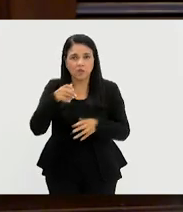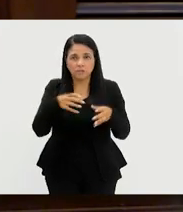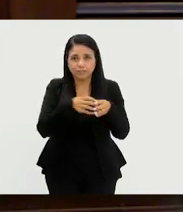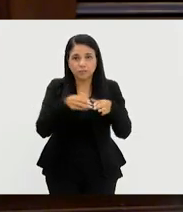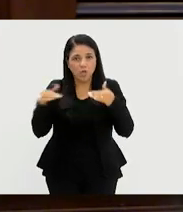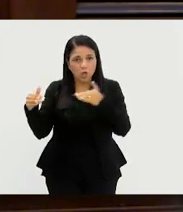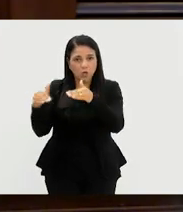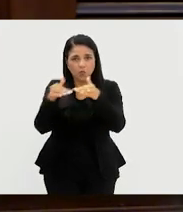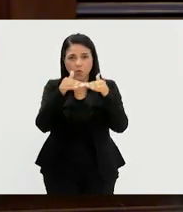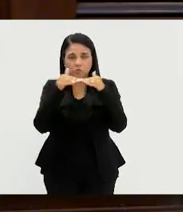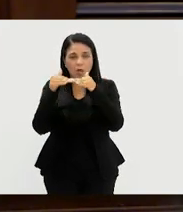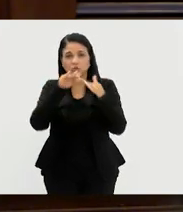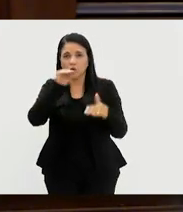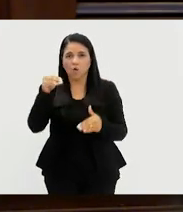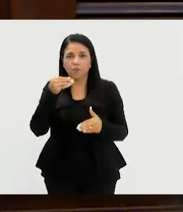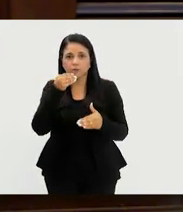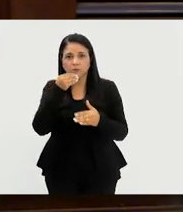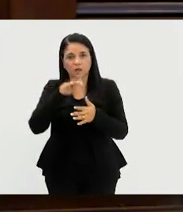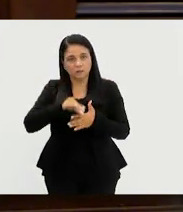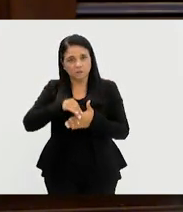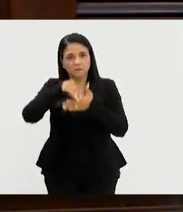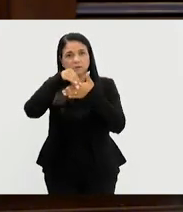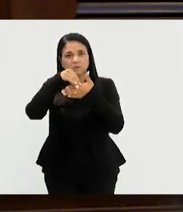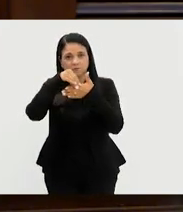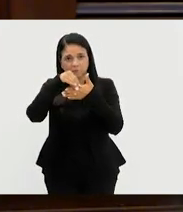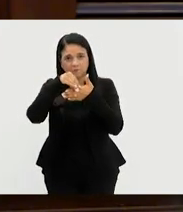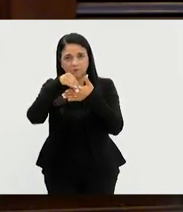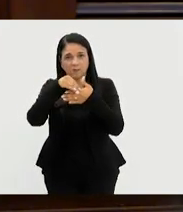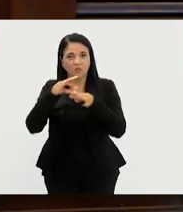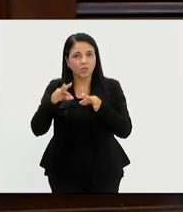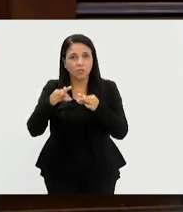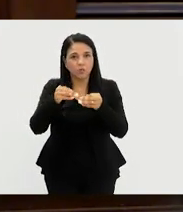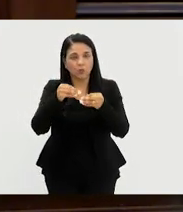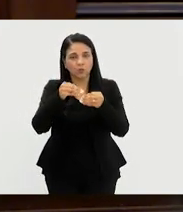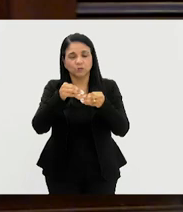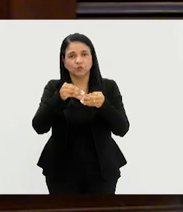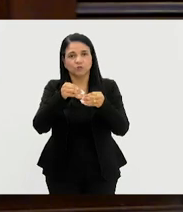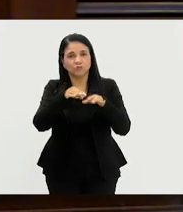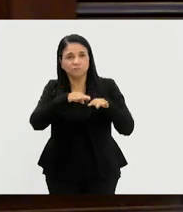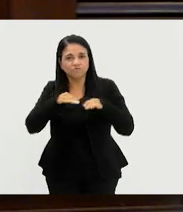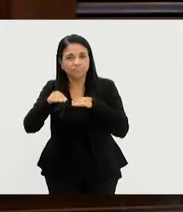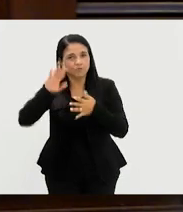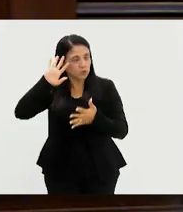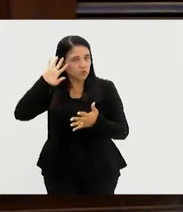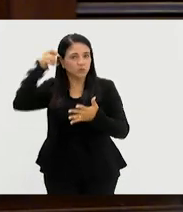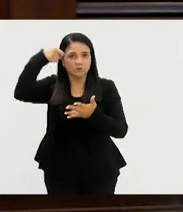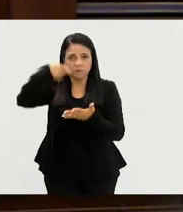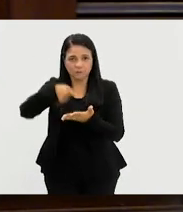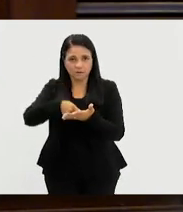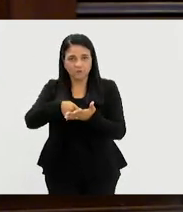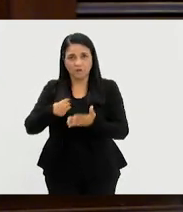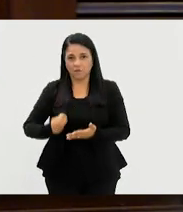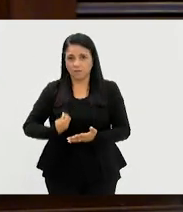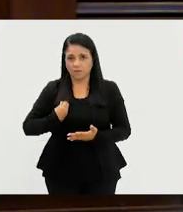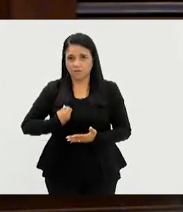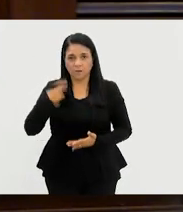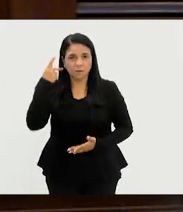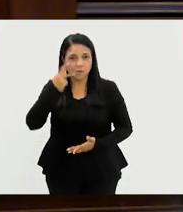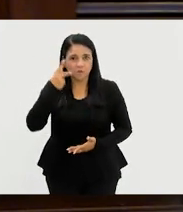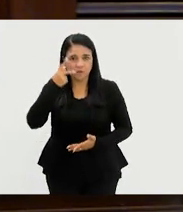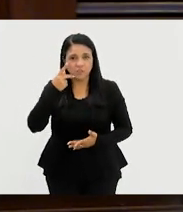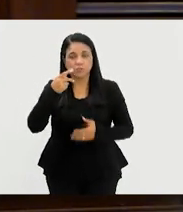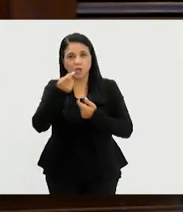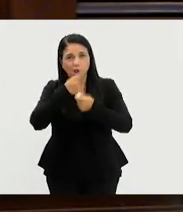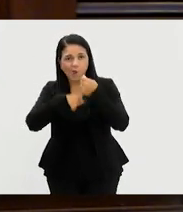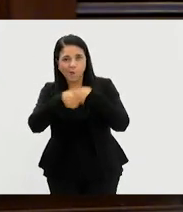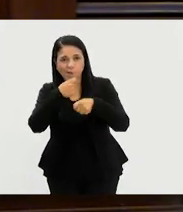de oportunidades para a liderança em todos os níveis de tomada de decisão na vida política,